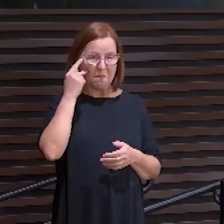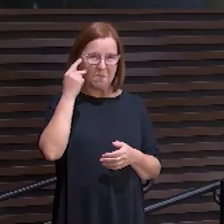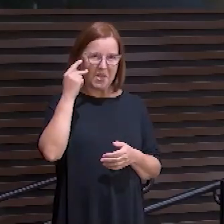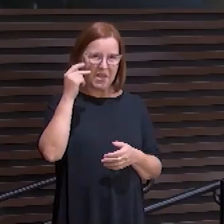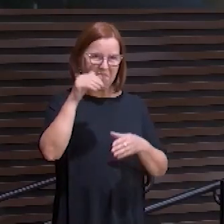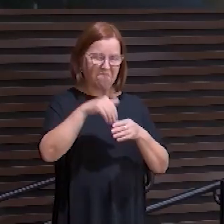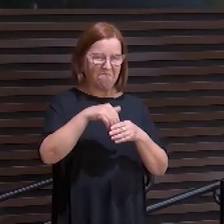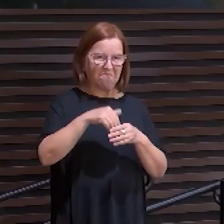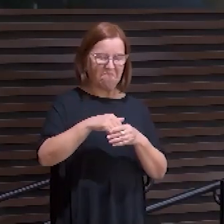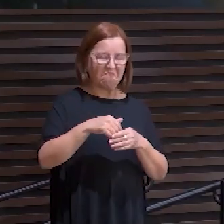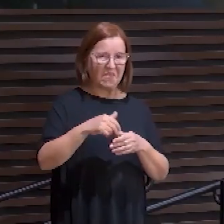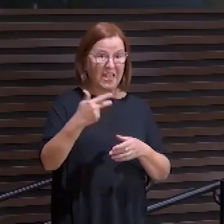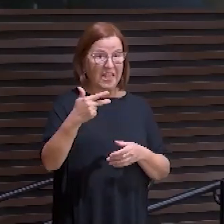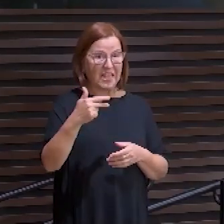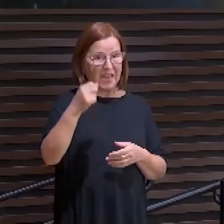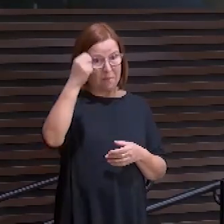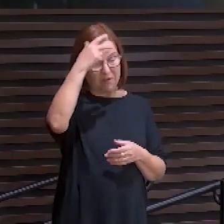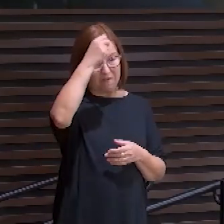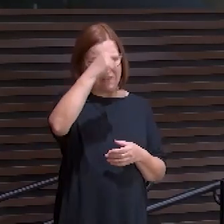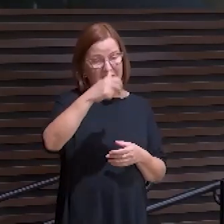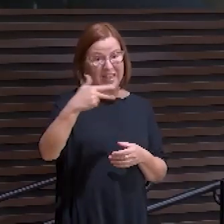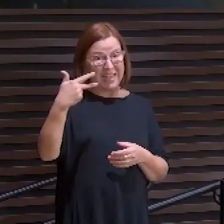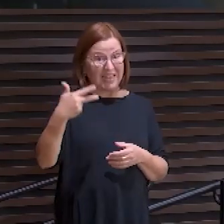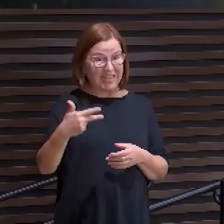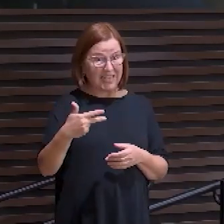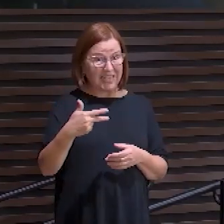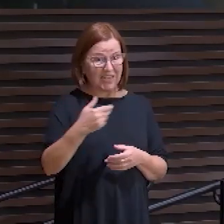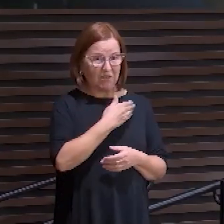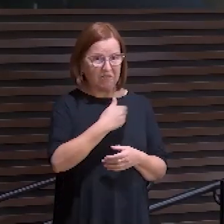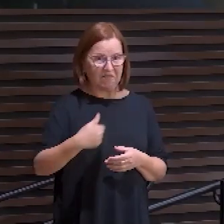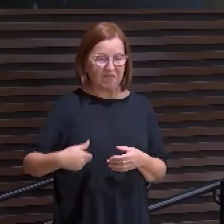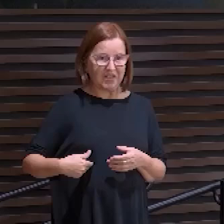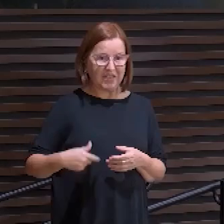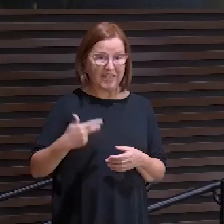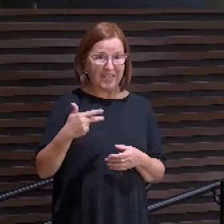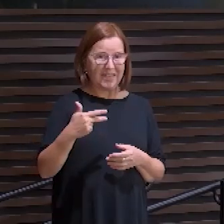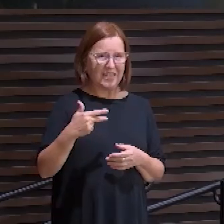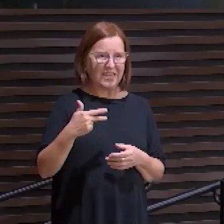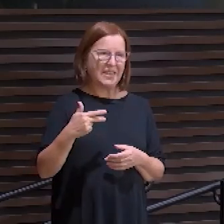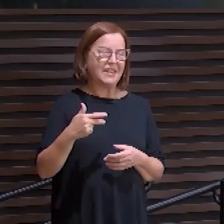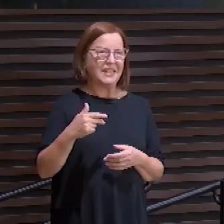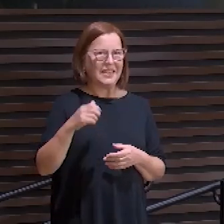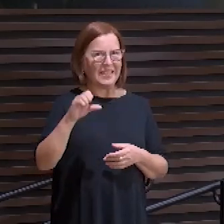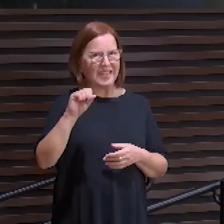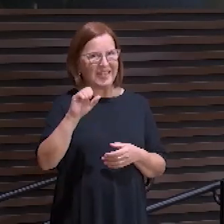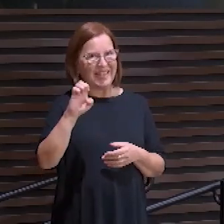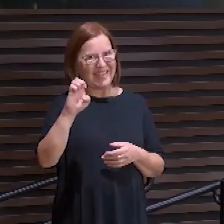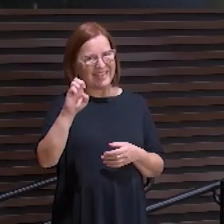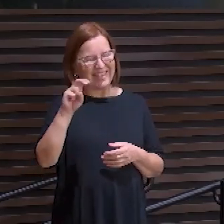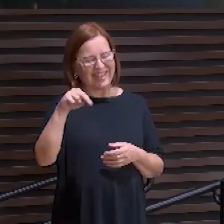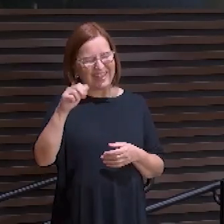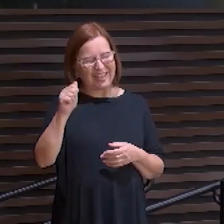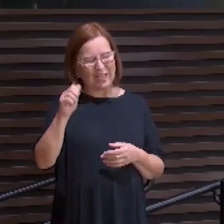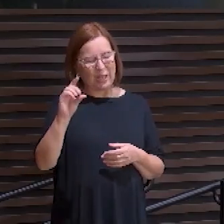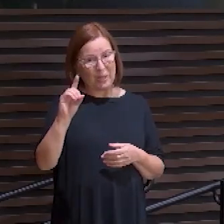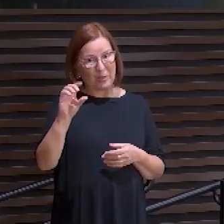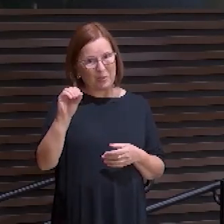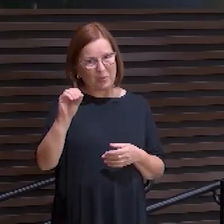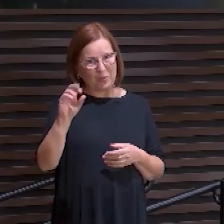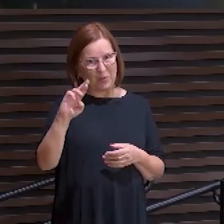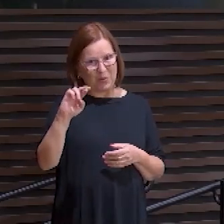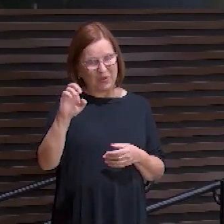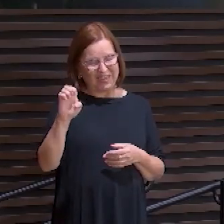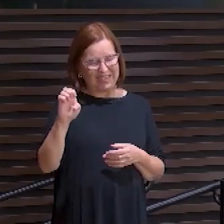3 governadores, vários membros do Congresso, 3 senadores, ministros, embaixadores